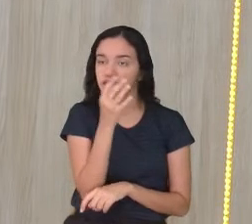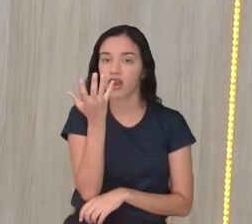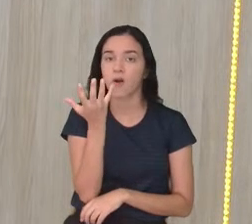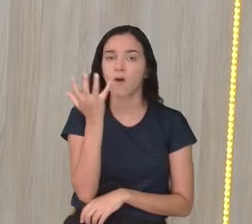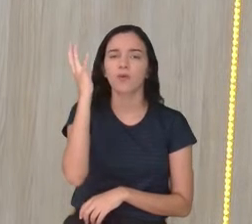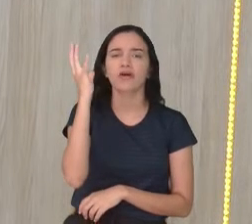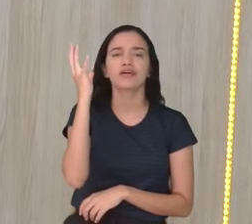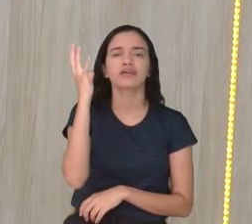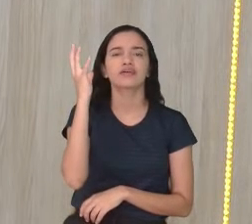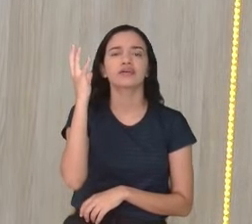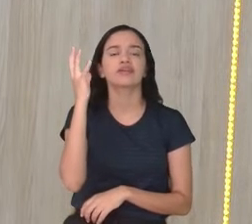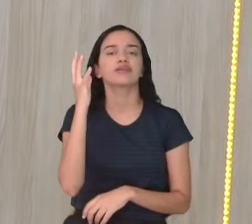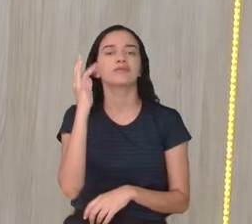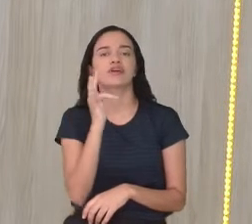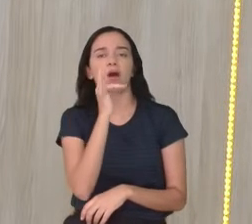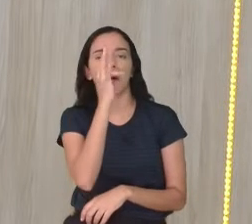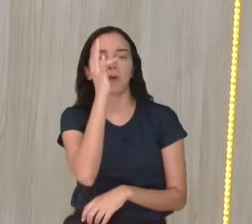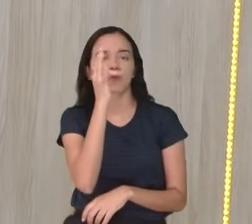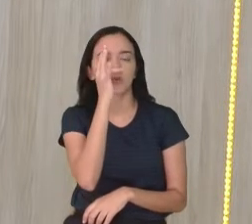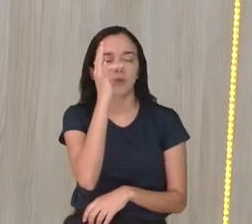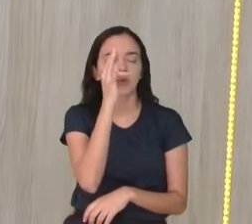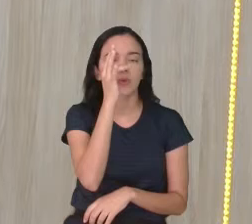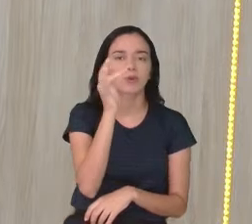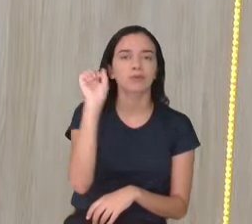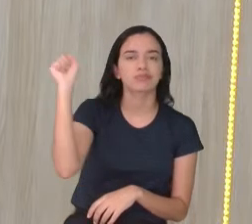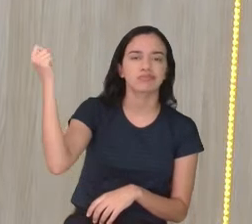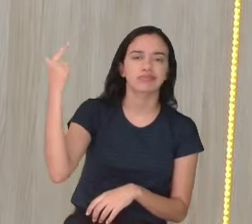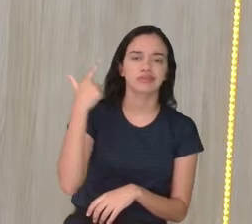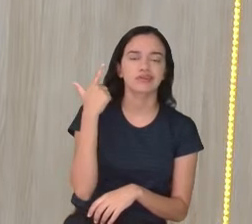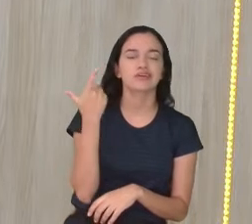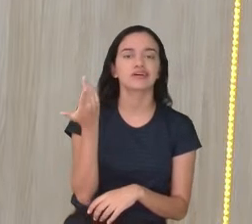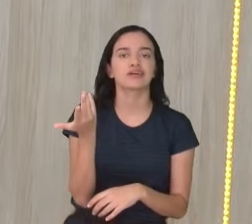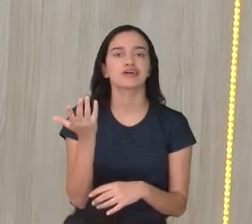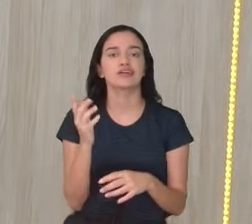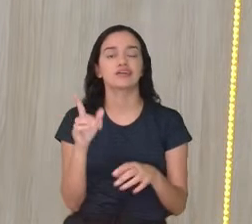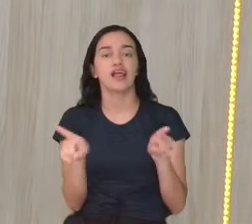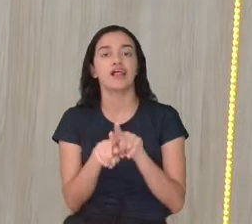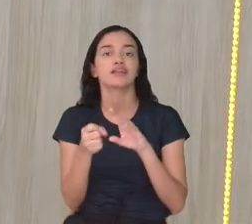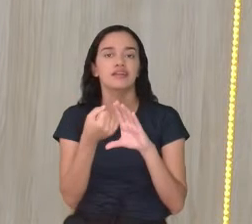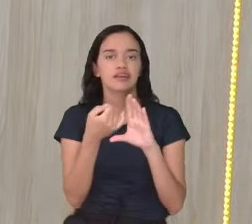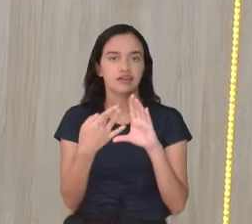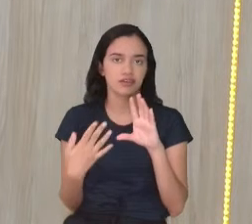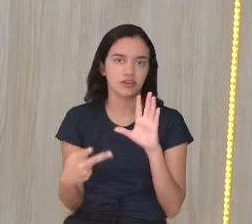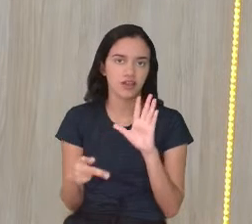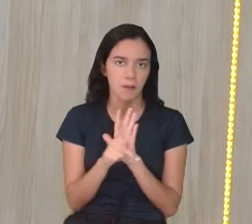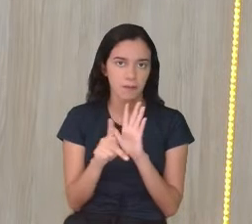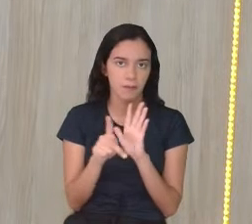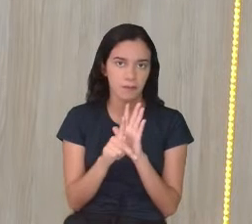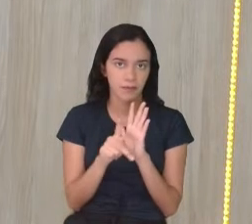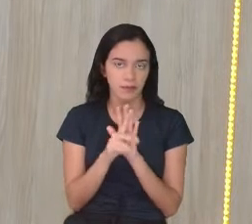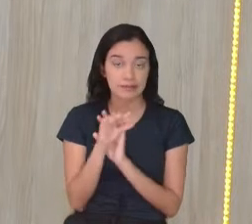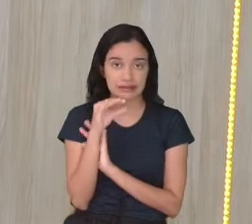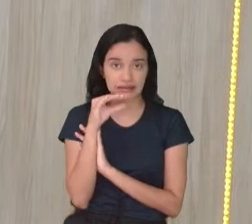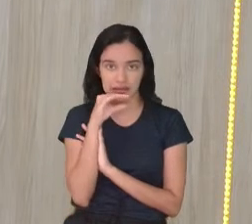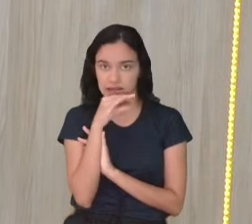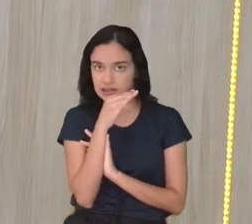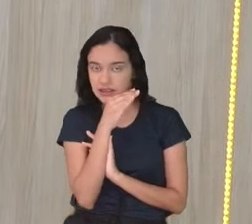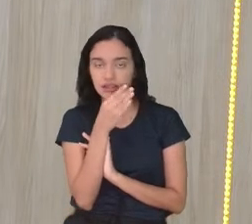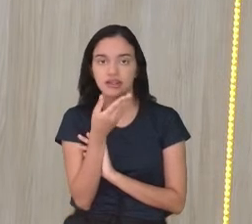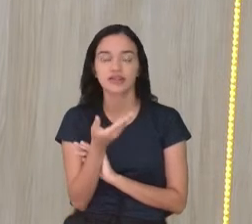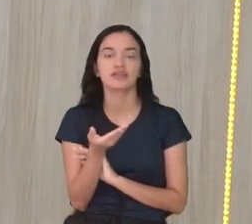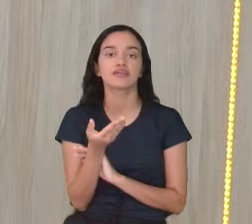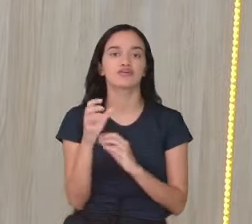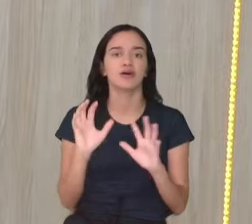ó, tropicais, com climas equatoriais, que tem essa característica um pouco mais quente, um pouco